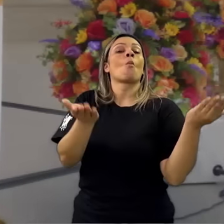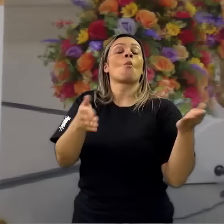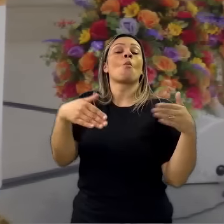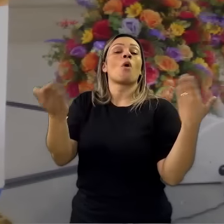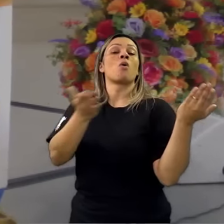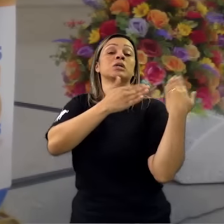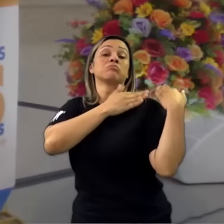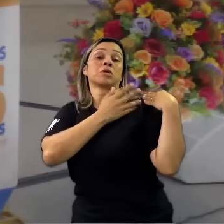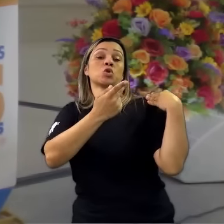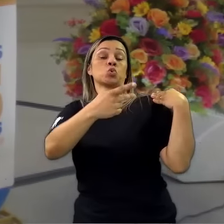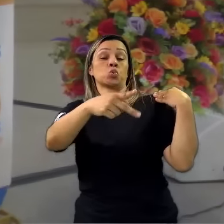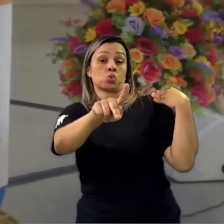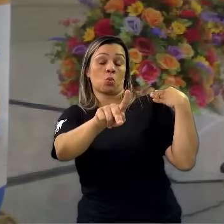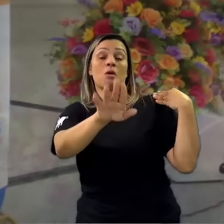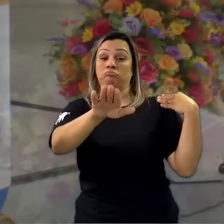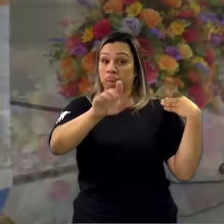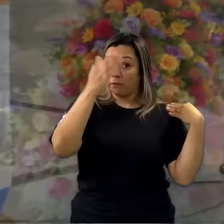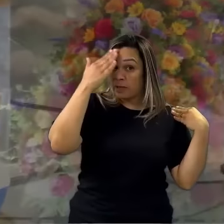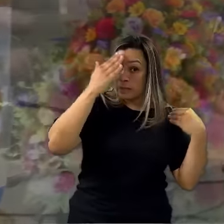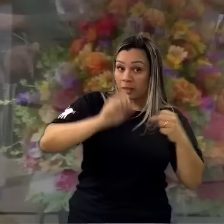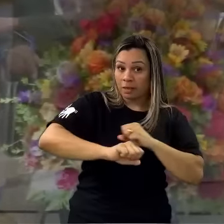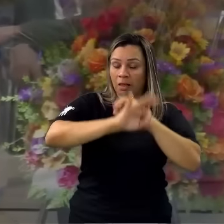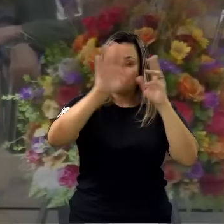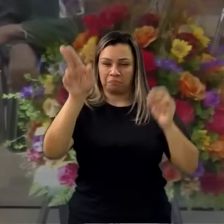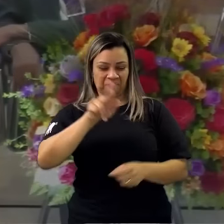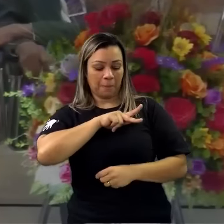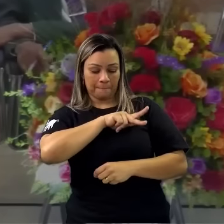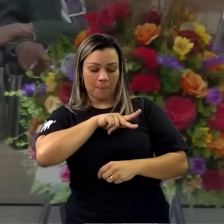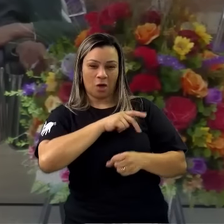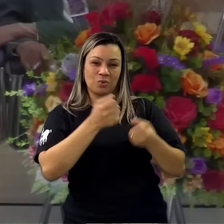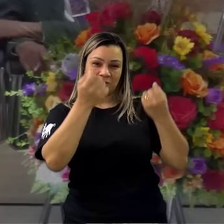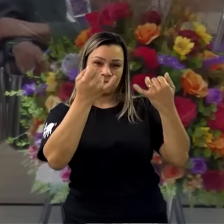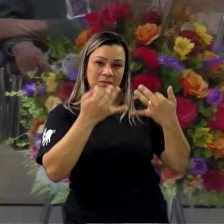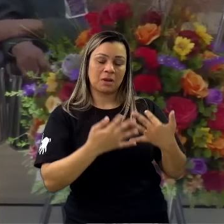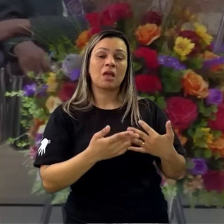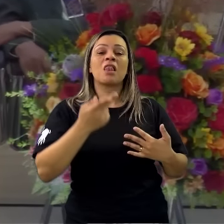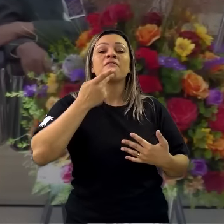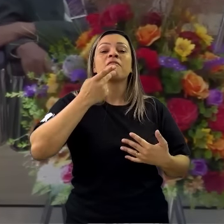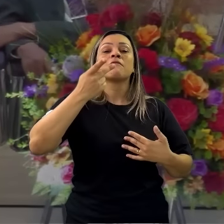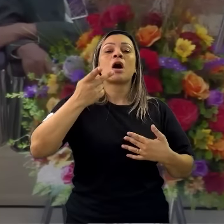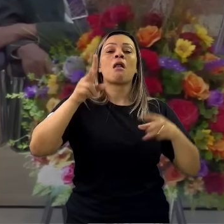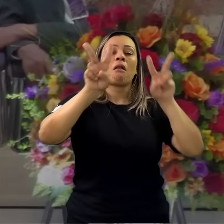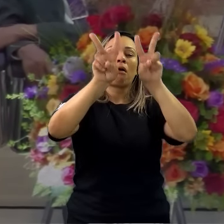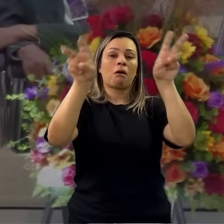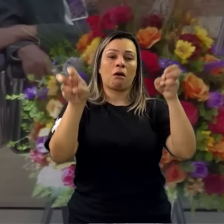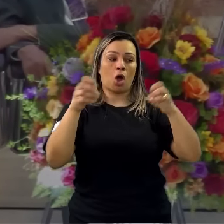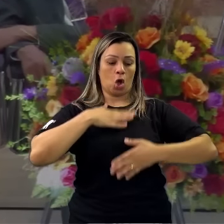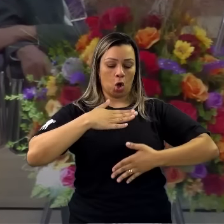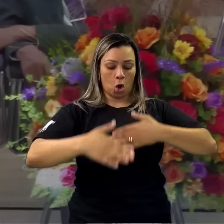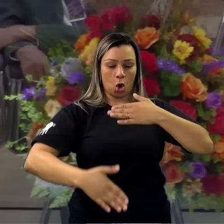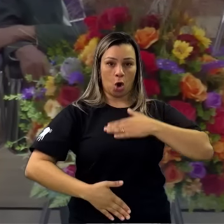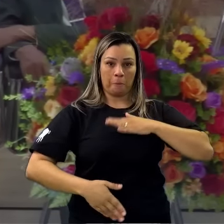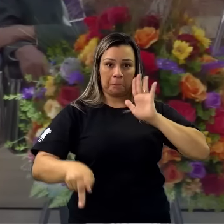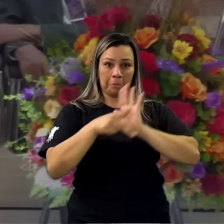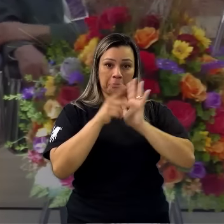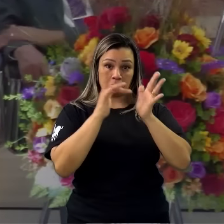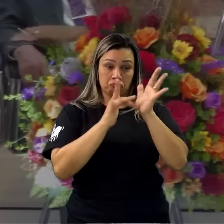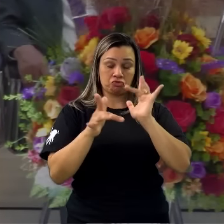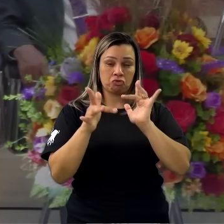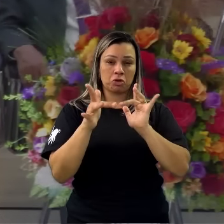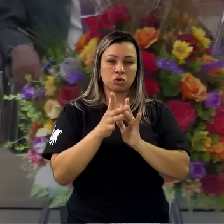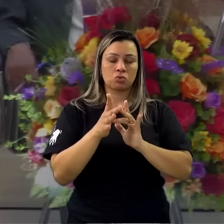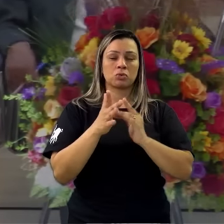é dela mas só para você me entender vai dizer quando ele vai tratar do corpo de Cristo o que seria os olhos e todo mundo quisesse ser ouvido